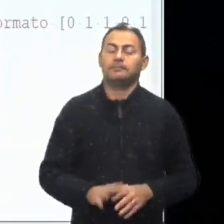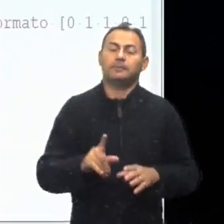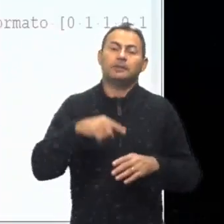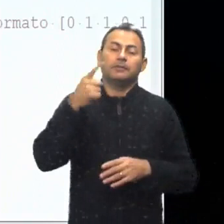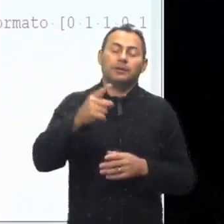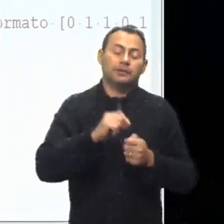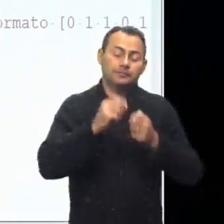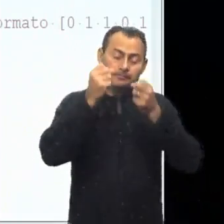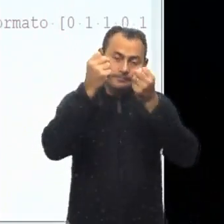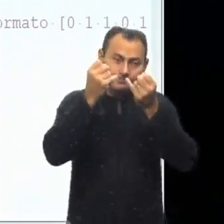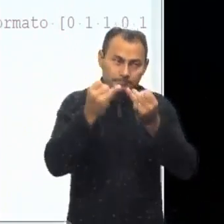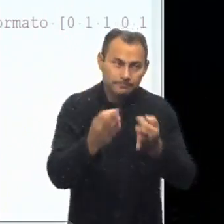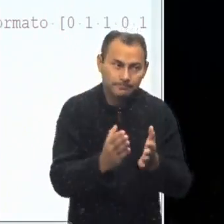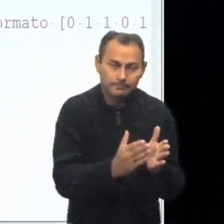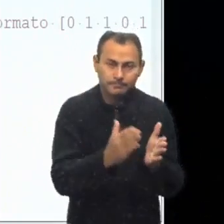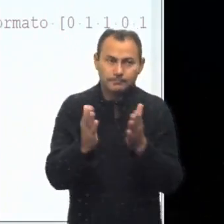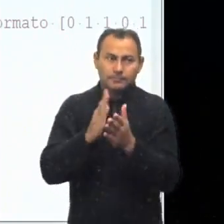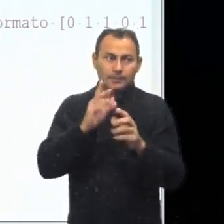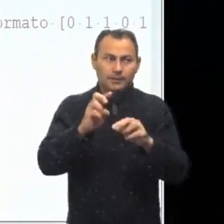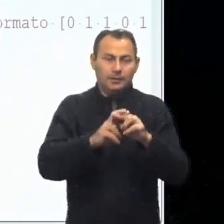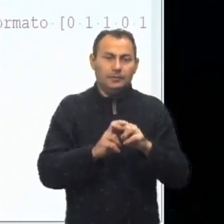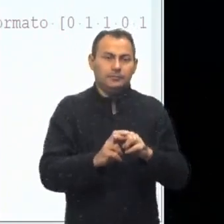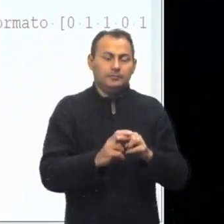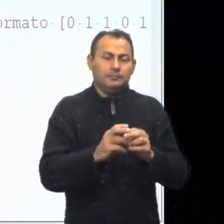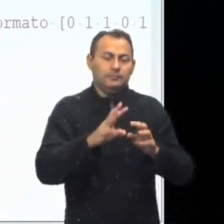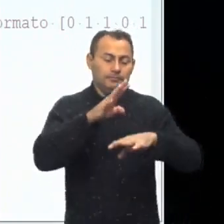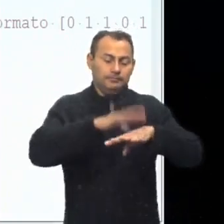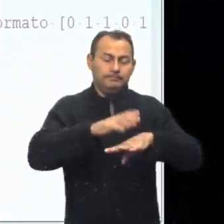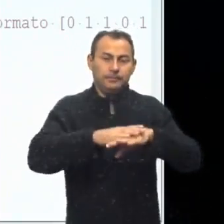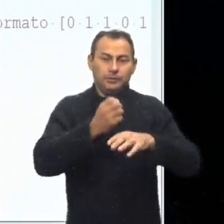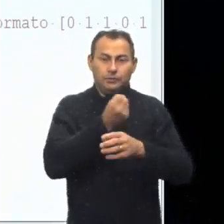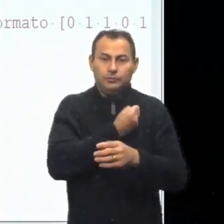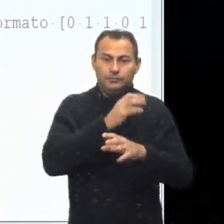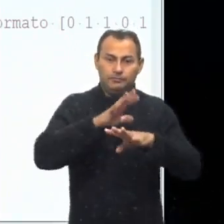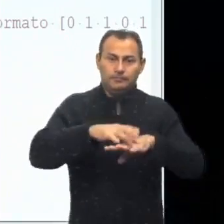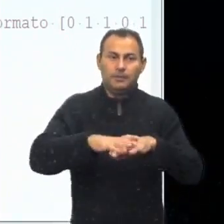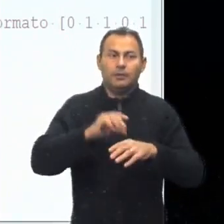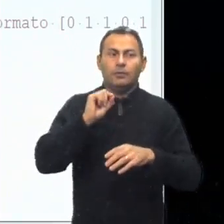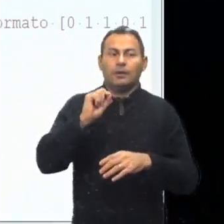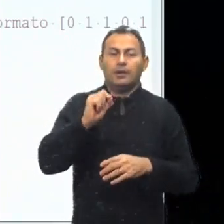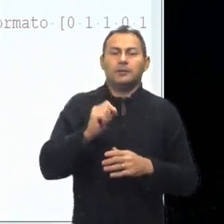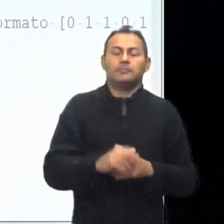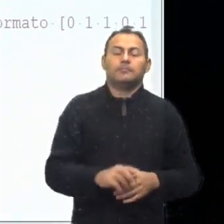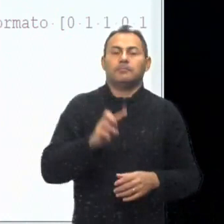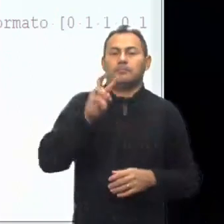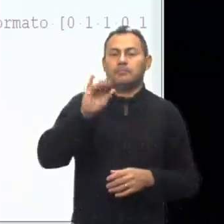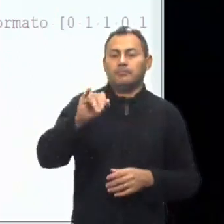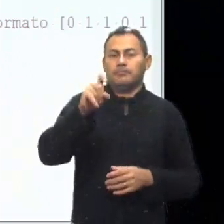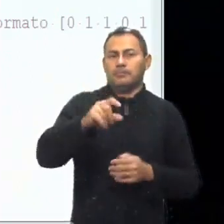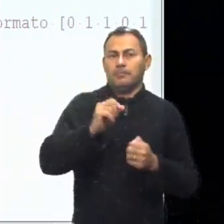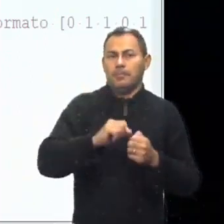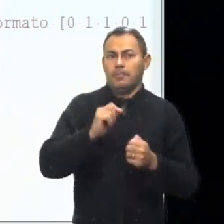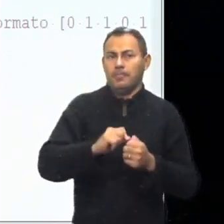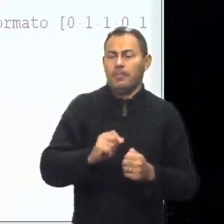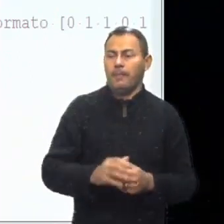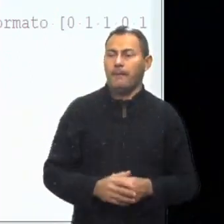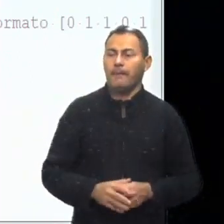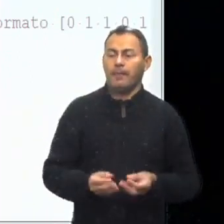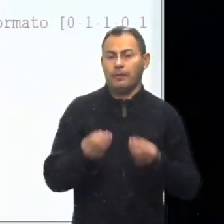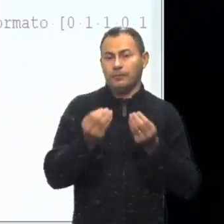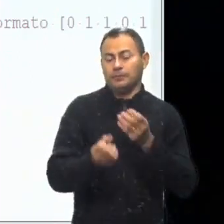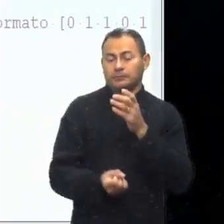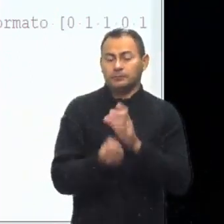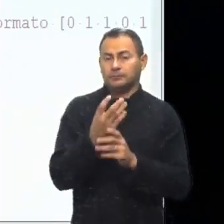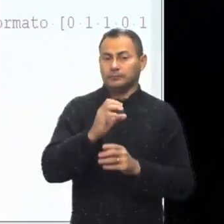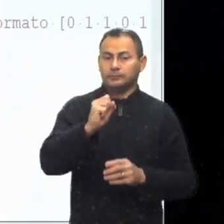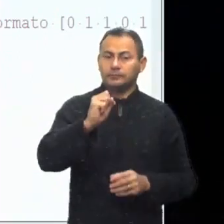Depois a gente vai começar com a parte já matemática. O que vai ser feito? Como eu criei